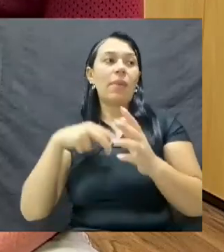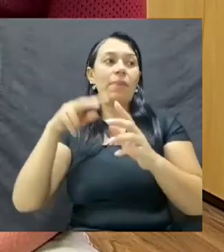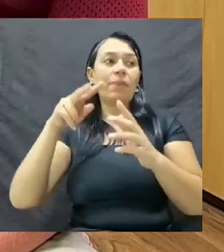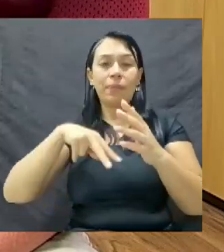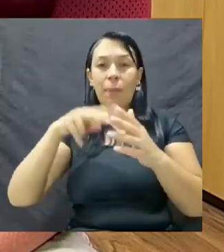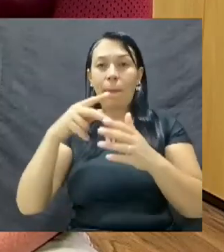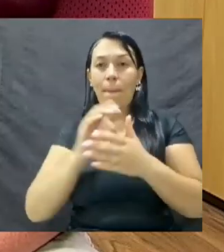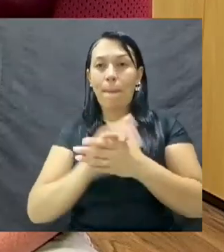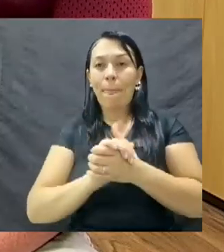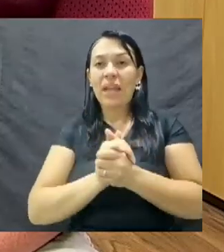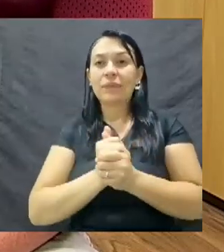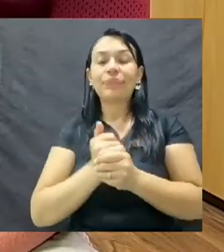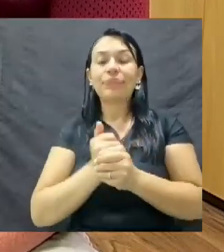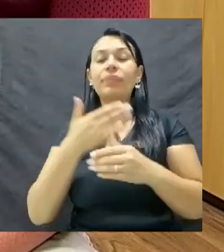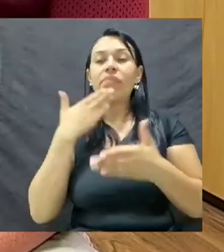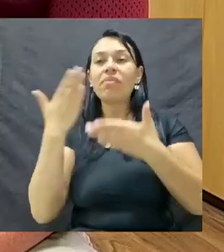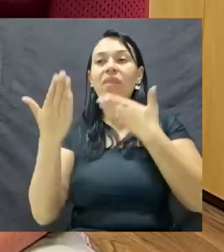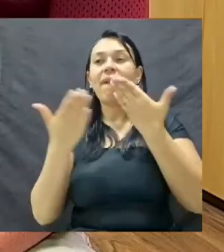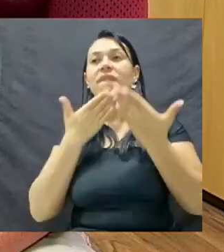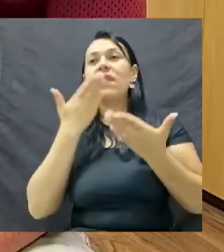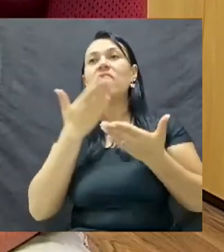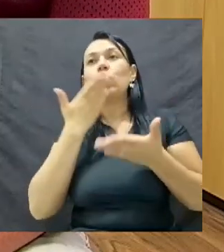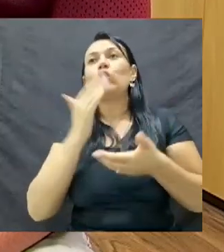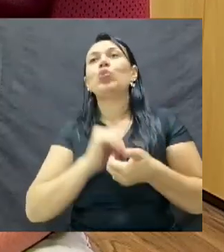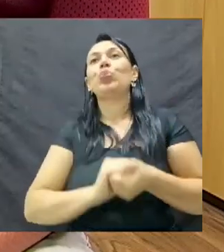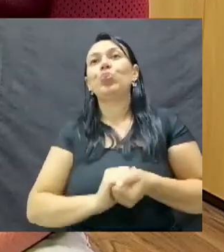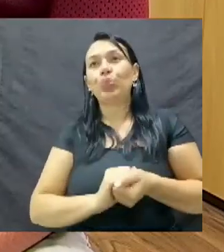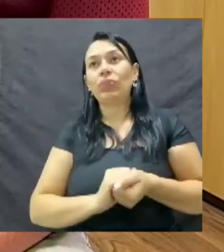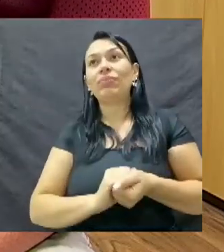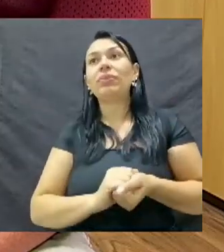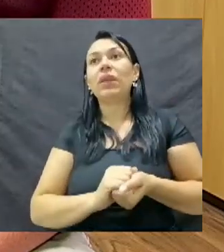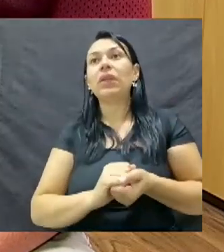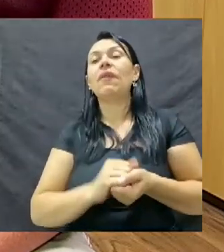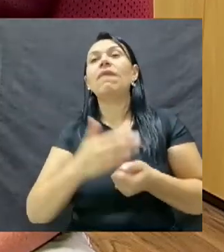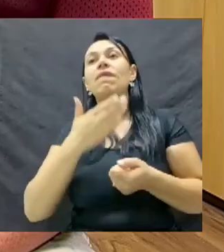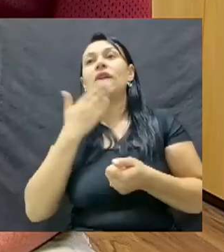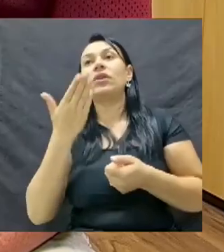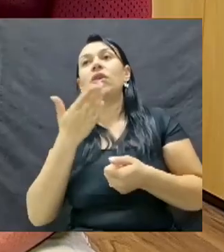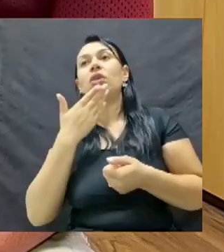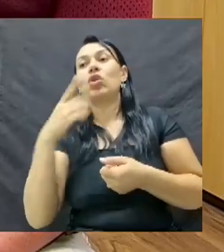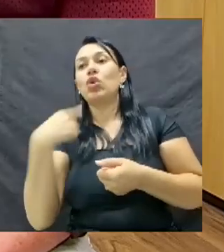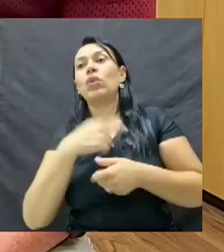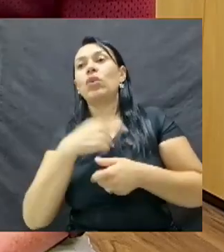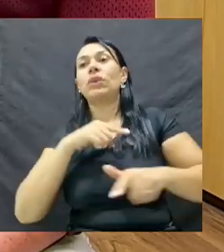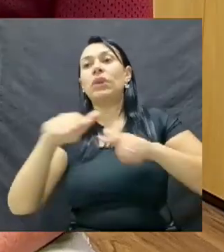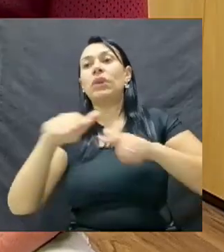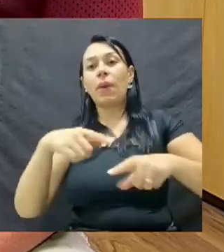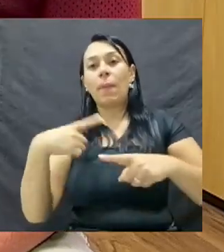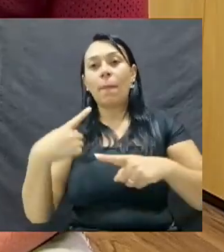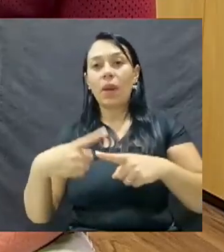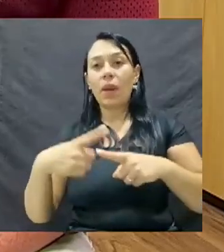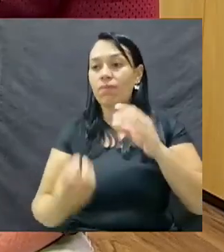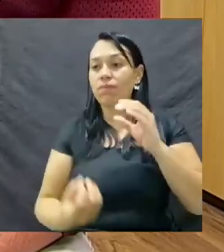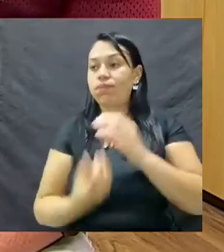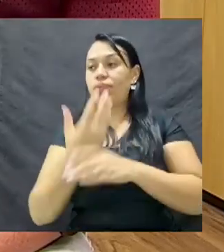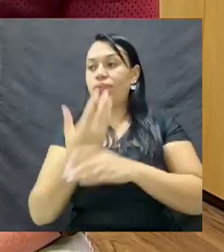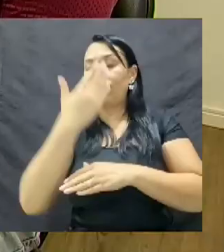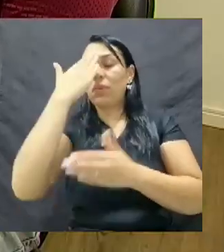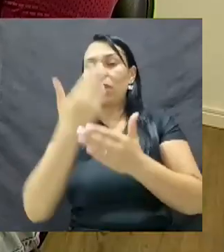facilidade, eu diria. E isso facilita demais o nosso trabalho assim, porque isso aí a gente criou uma confiança grande um no outro,